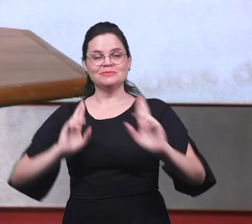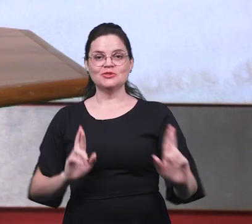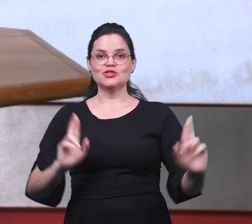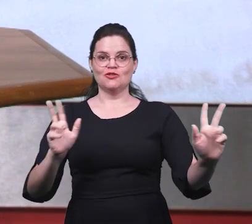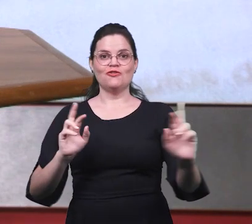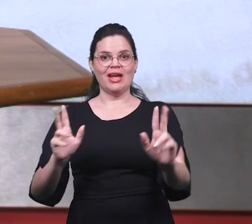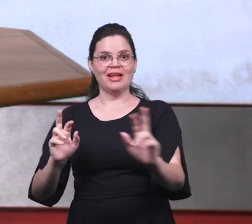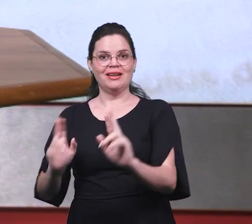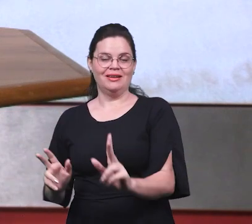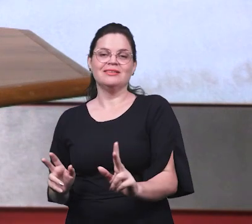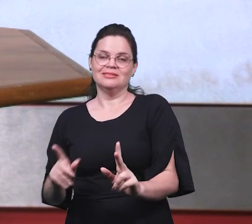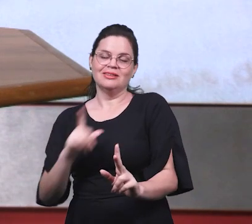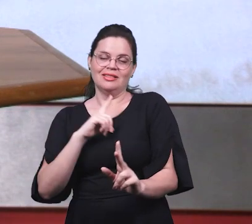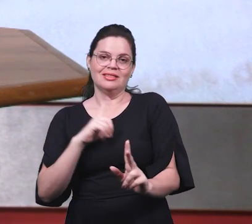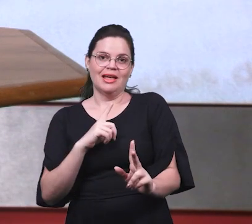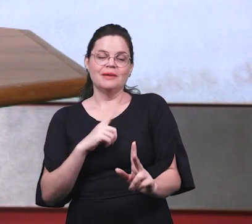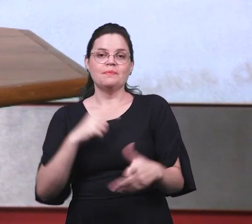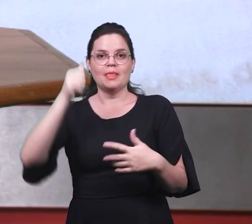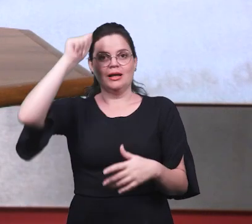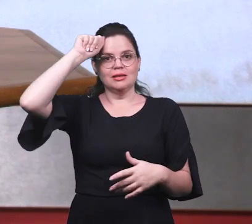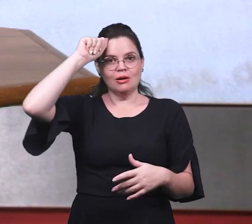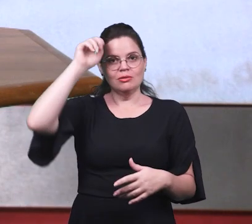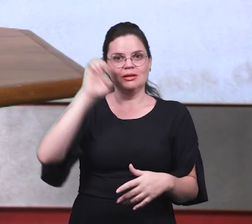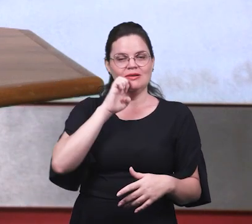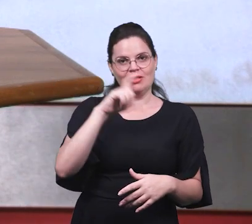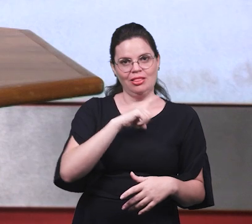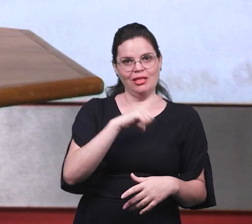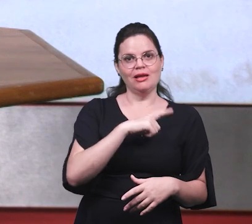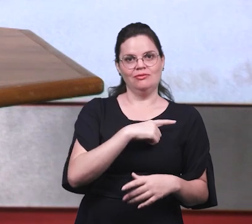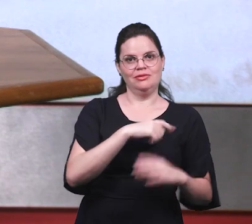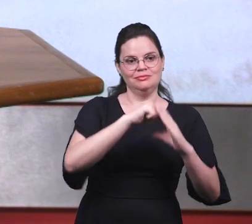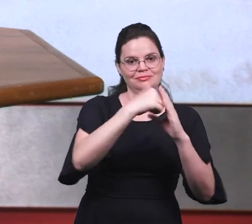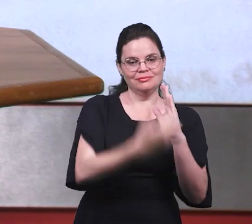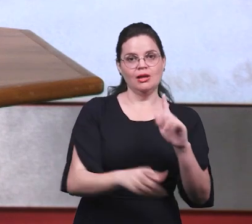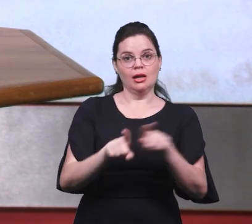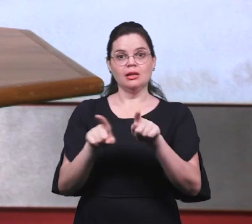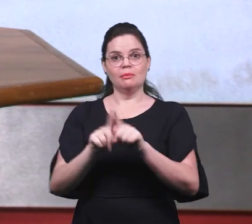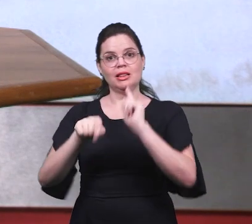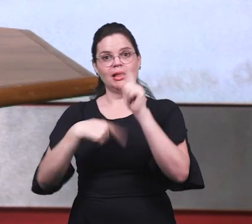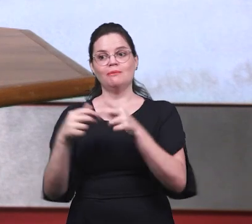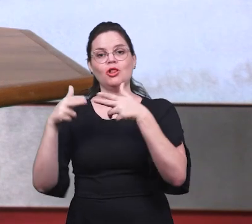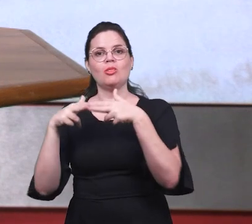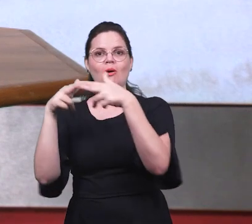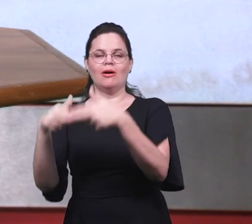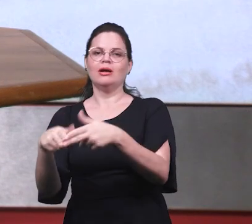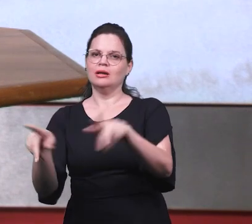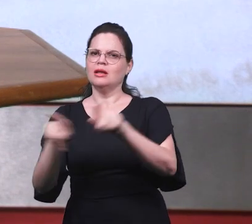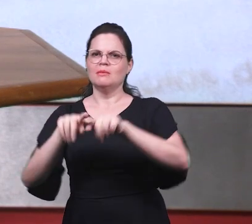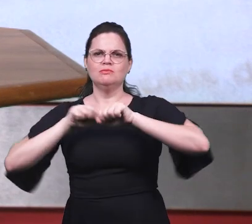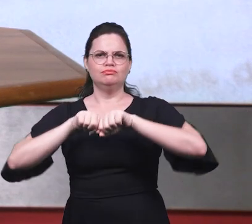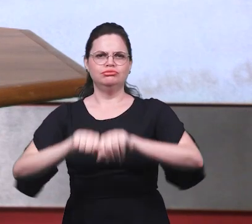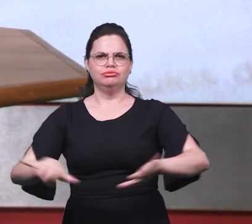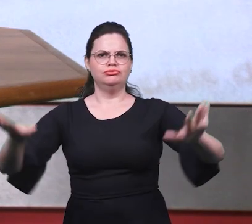transmitida por Adão e Eva e Noé e sua família aos seus